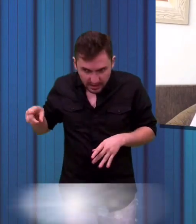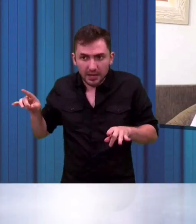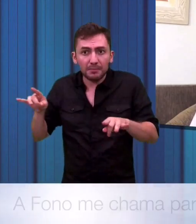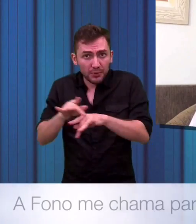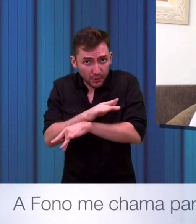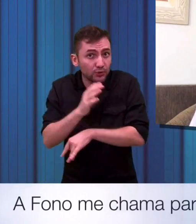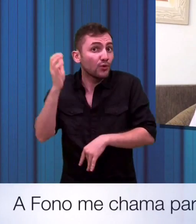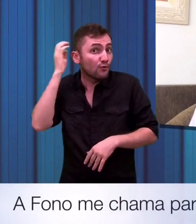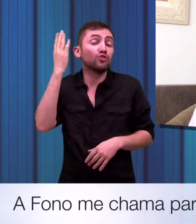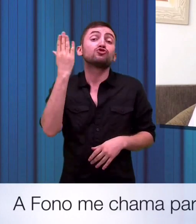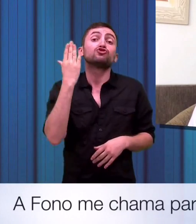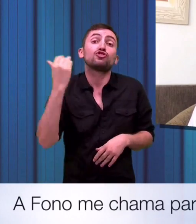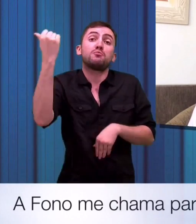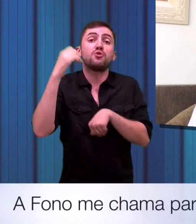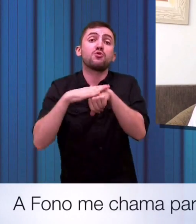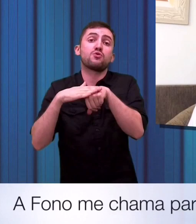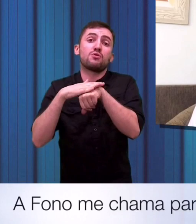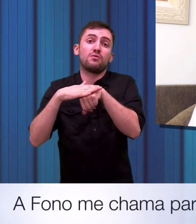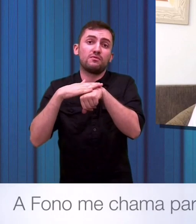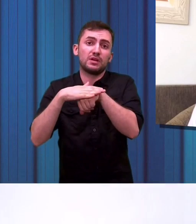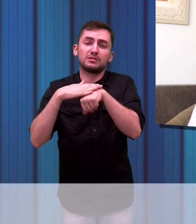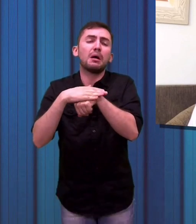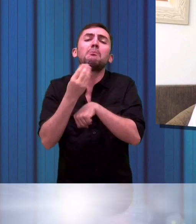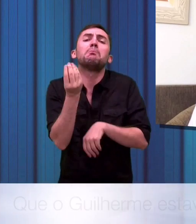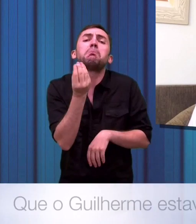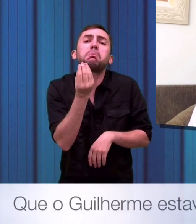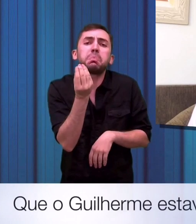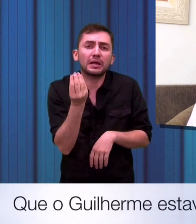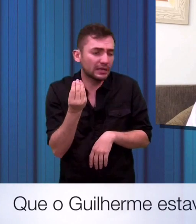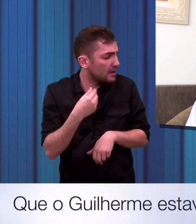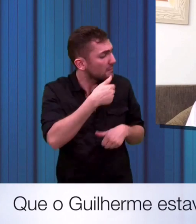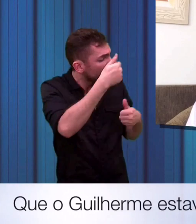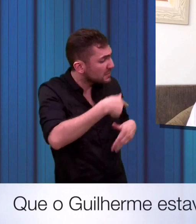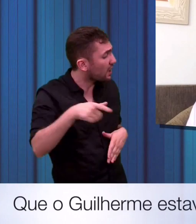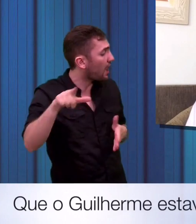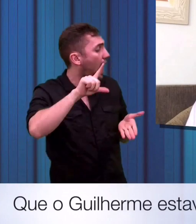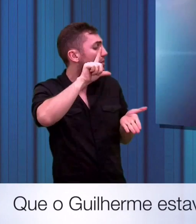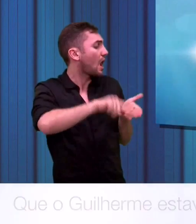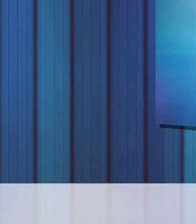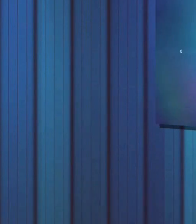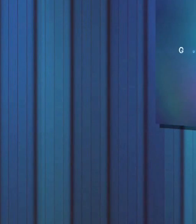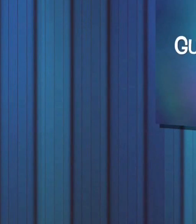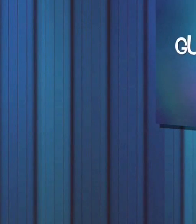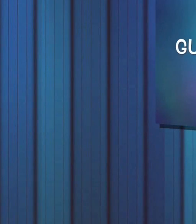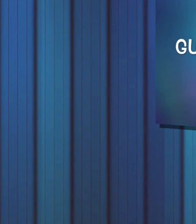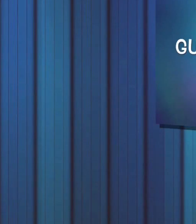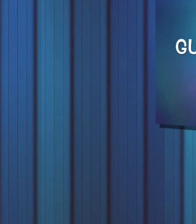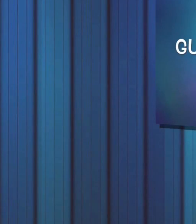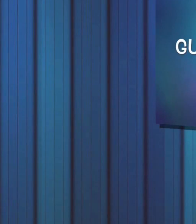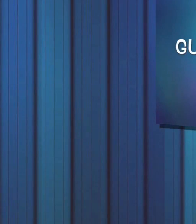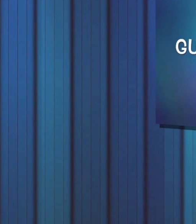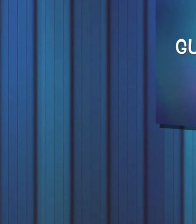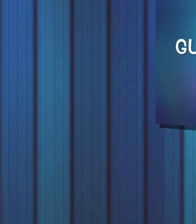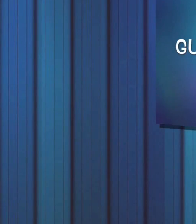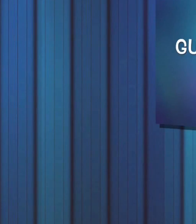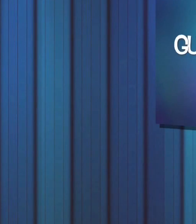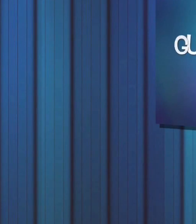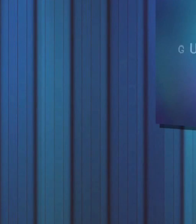audiometria, a fono me chama para conversar, para falar que o Guilherme estava atrasado.